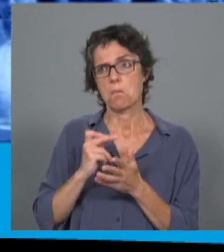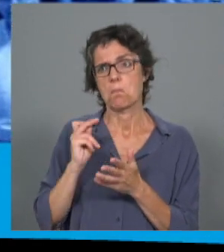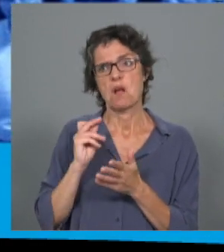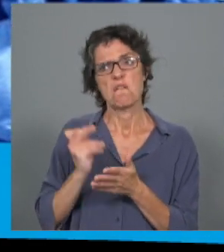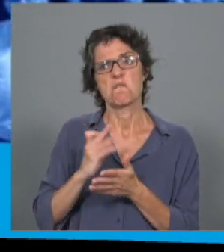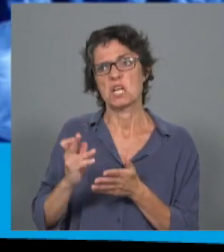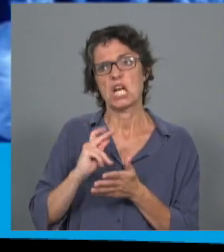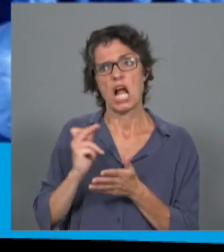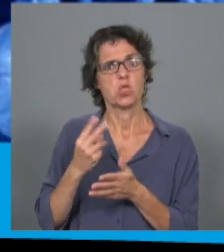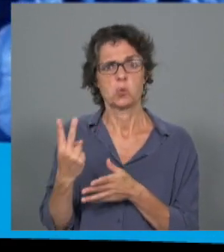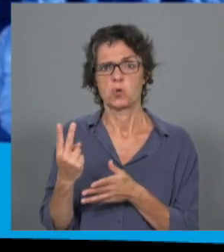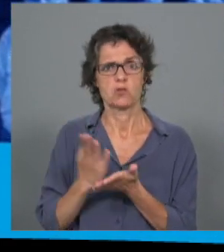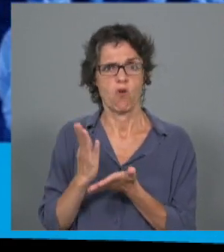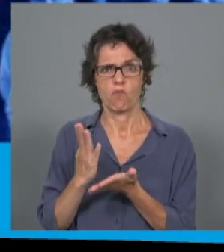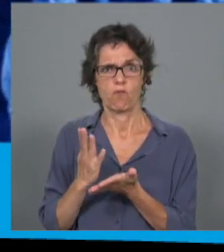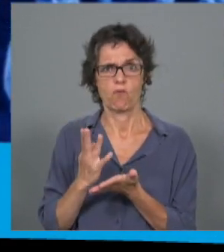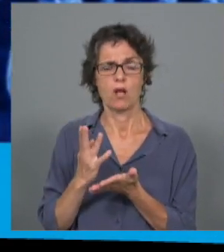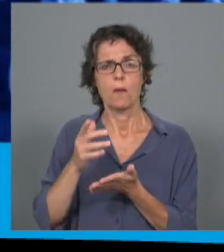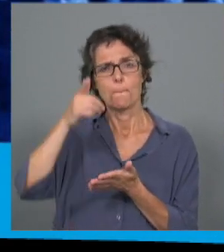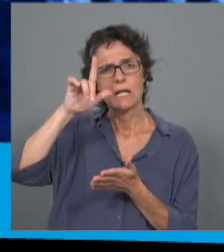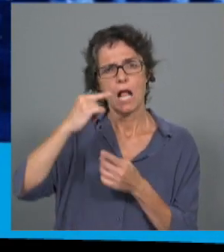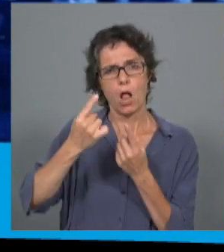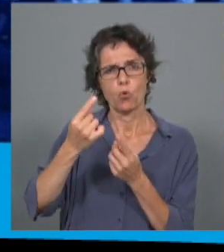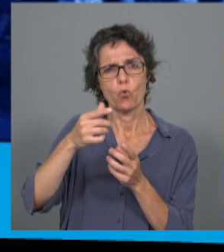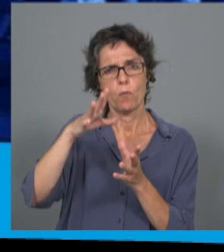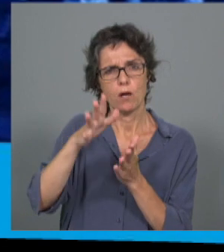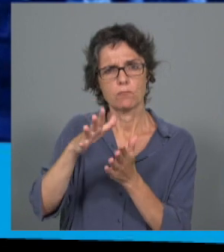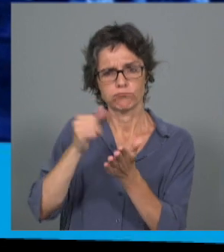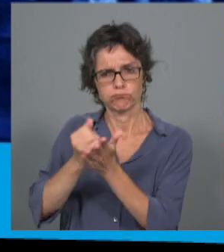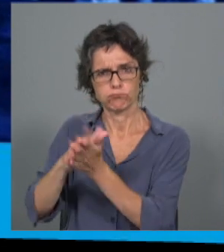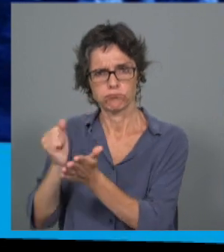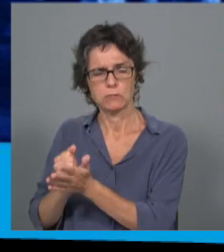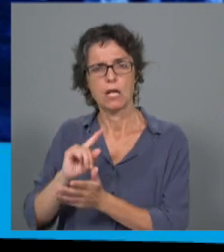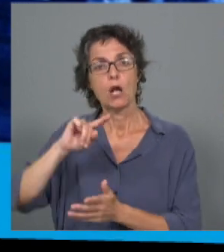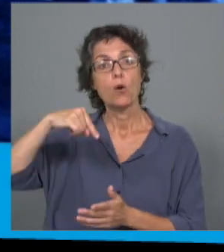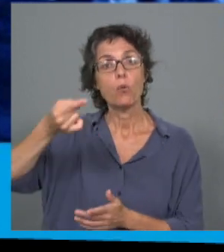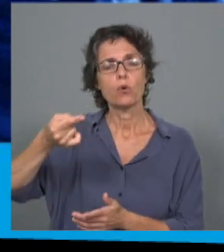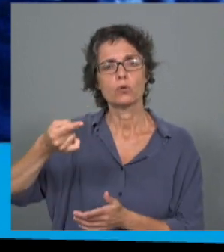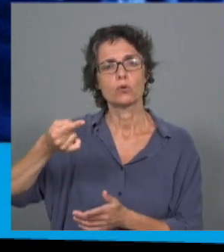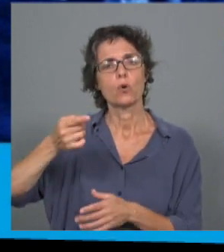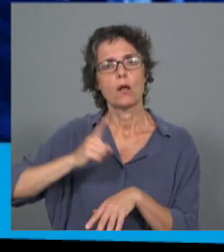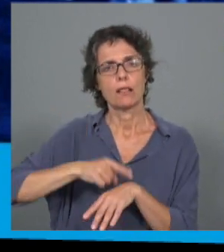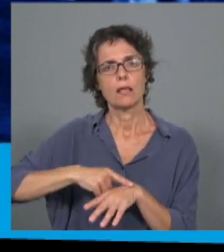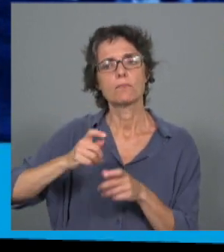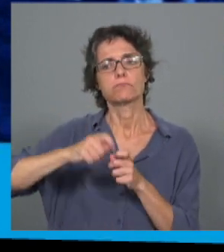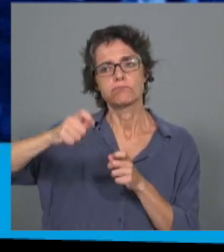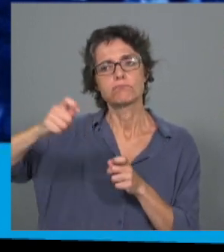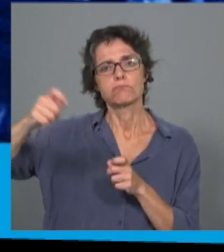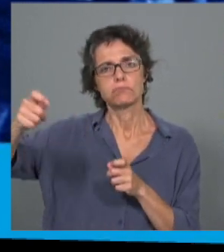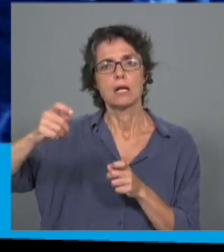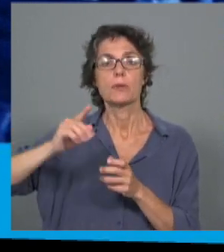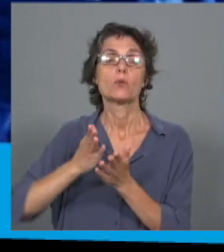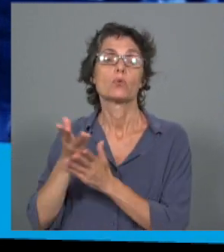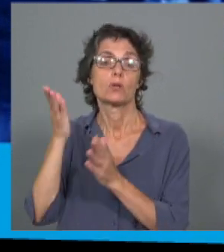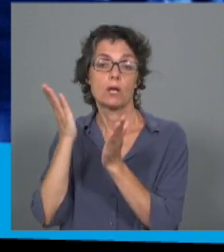que é o tempo de algumas licenciaturas canónicas, outros prolongam-se no tempo exatamente porque permanecem para o